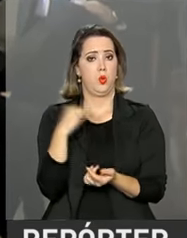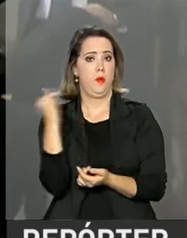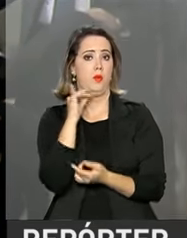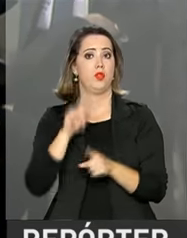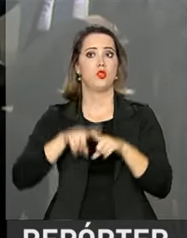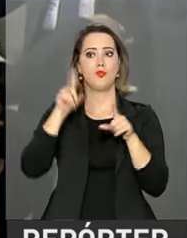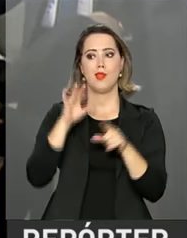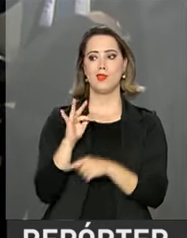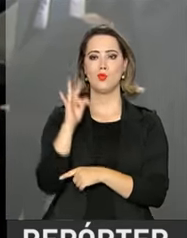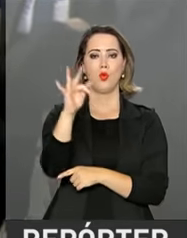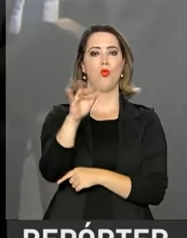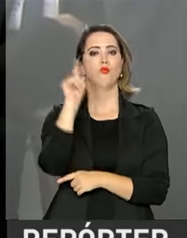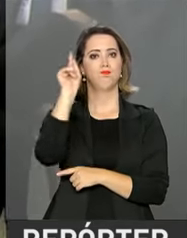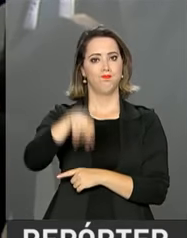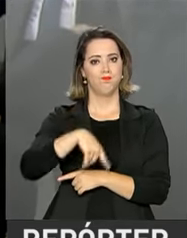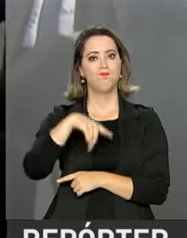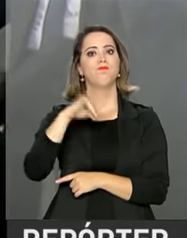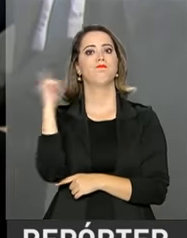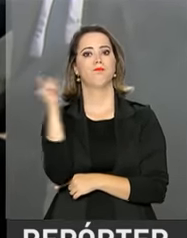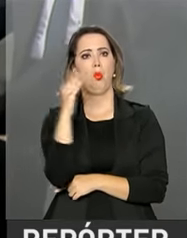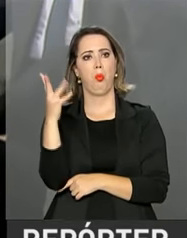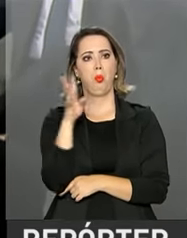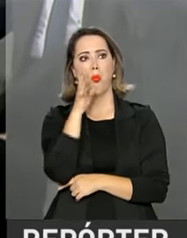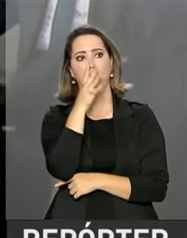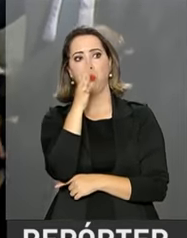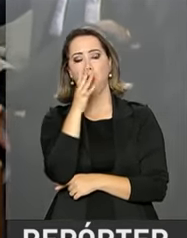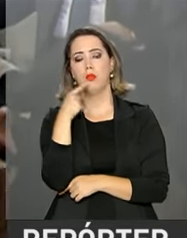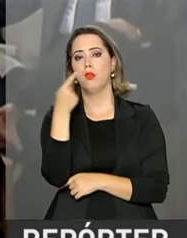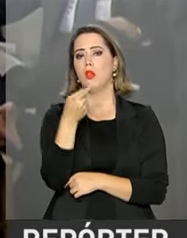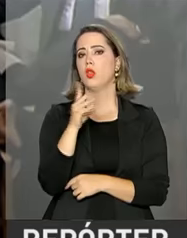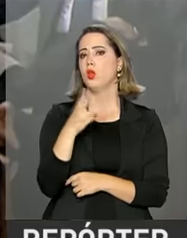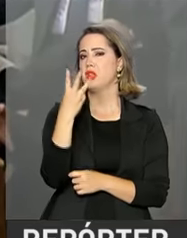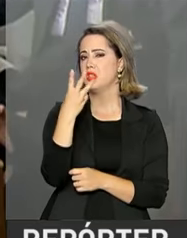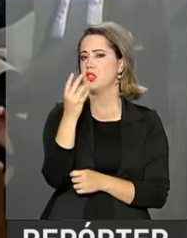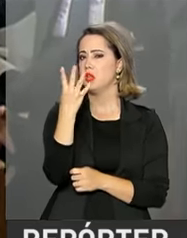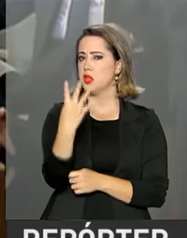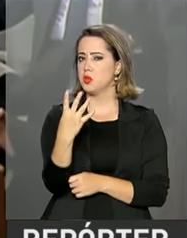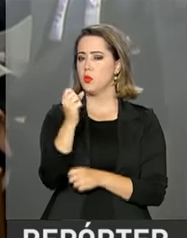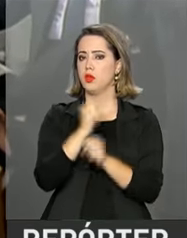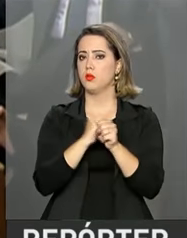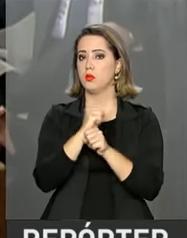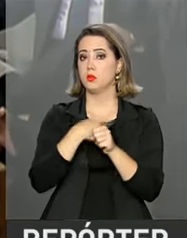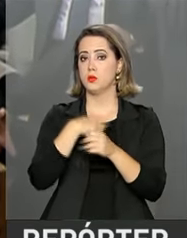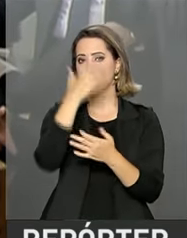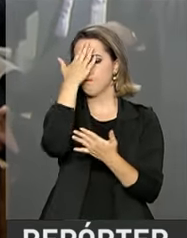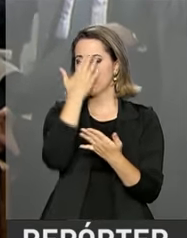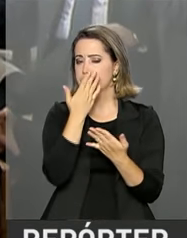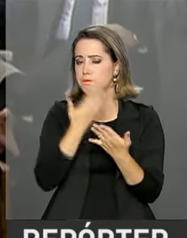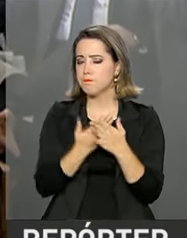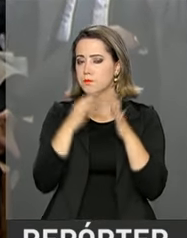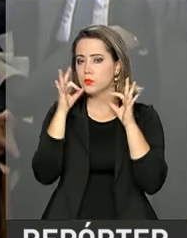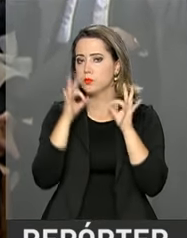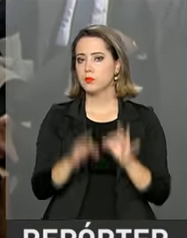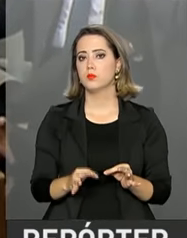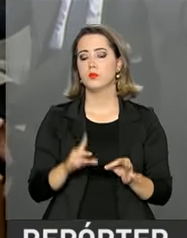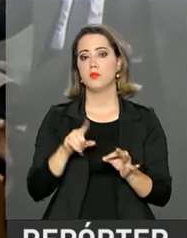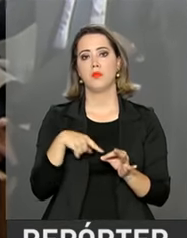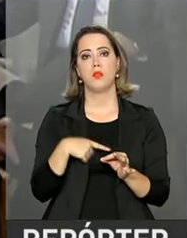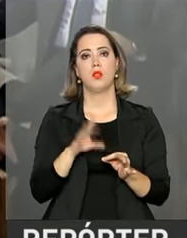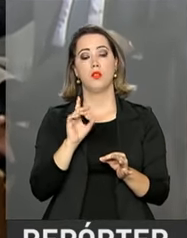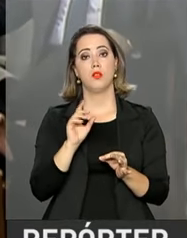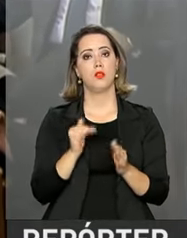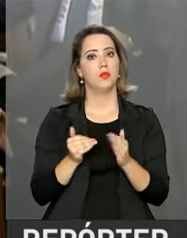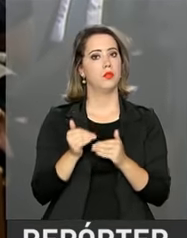reconhecidos logo mais e logo mais não é daqui a três quatro anos eu tenho absoluta convicção que será no mínimo